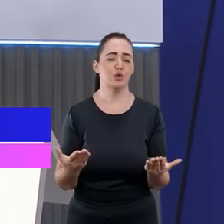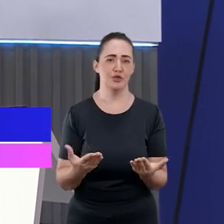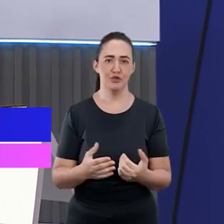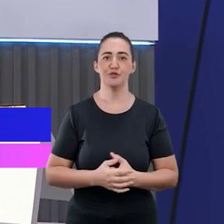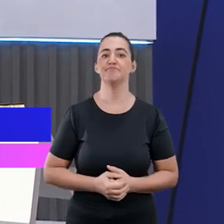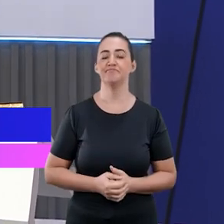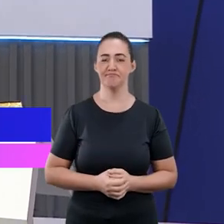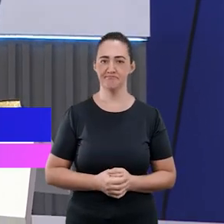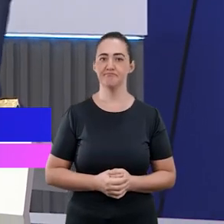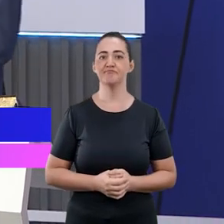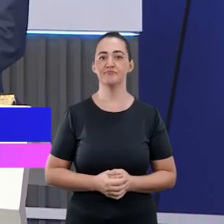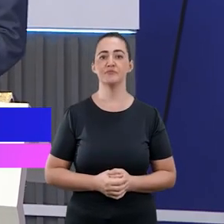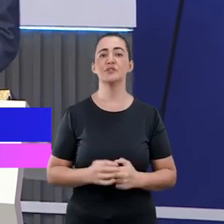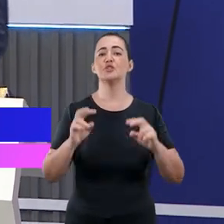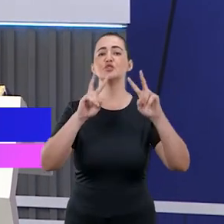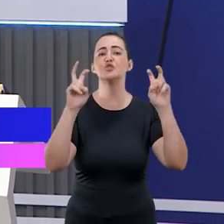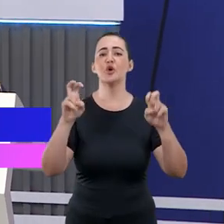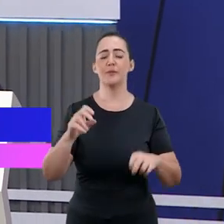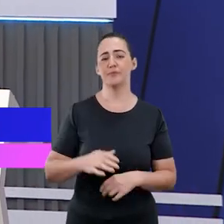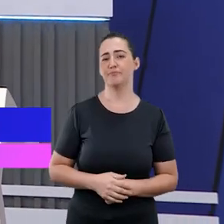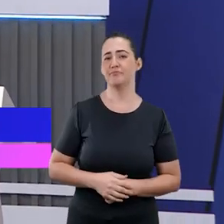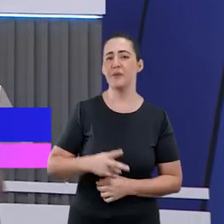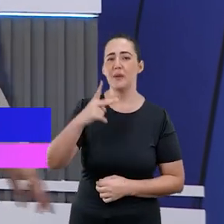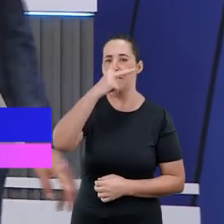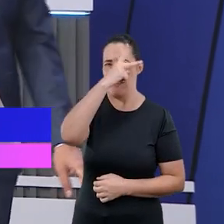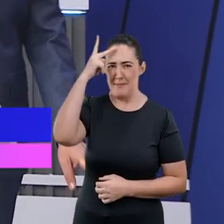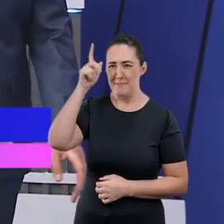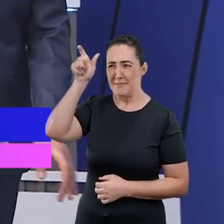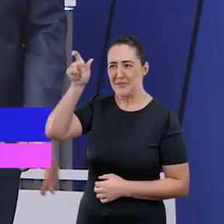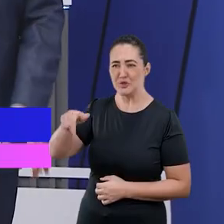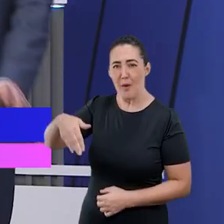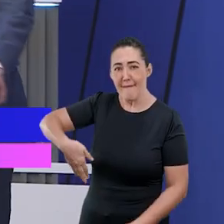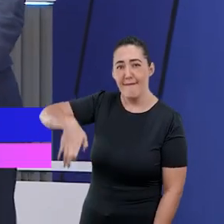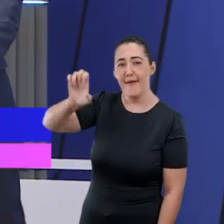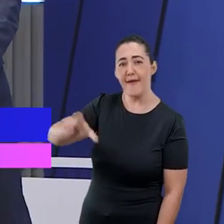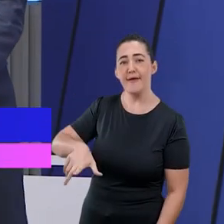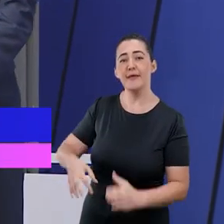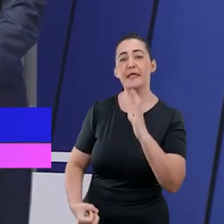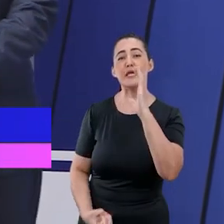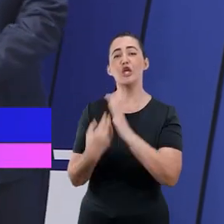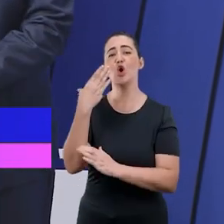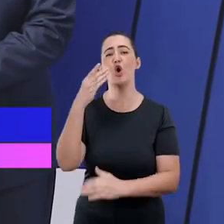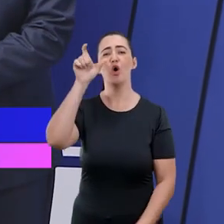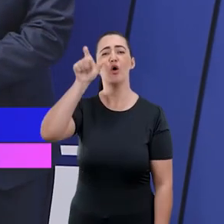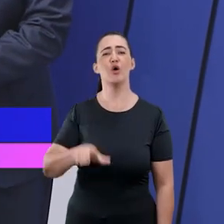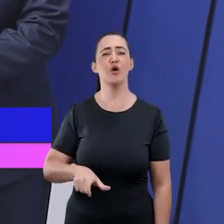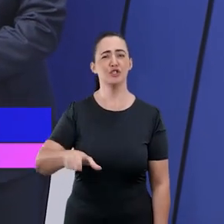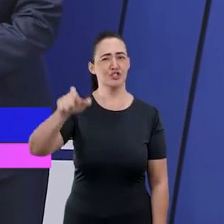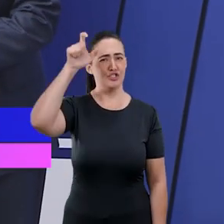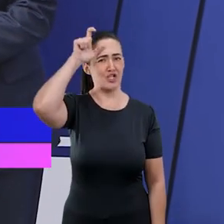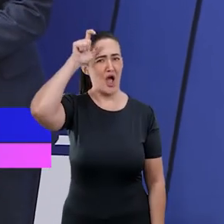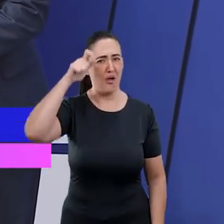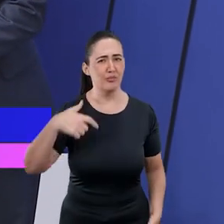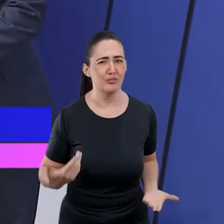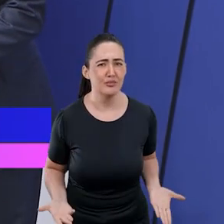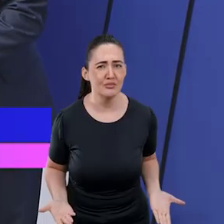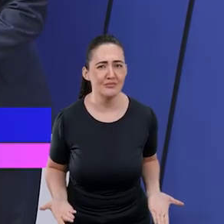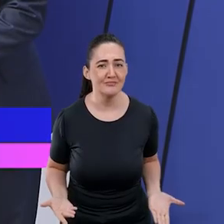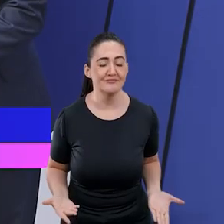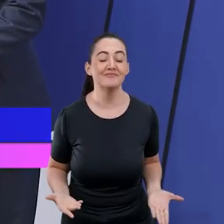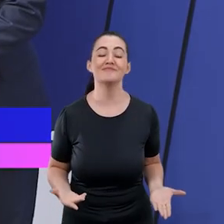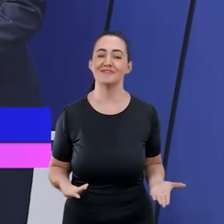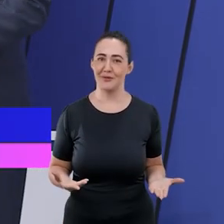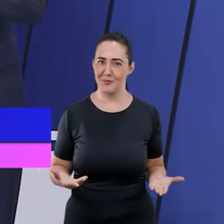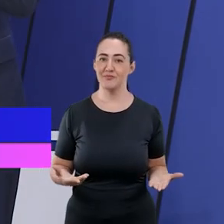hoje, falando sobre quem fez o diabo. Como você sabe, aqui no programa Arena do Futuro, tudo começa